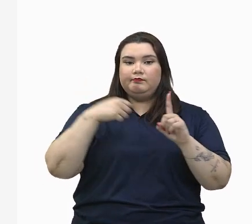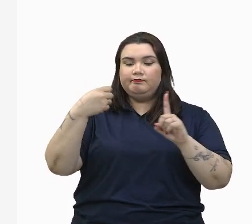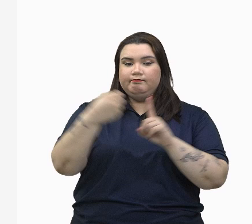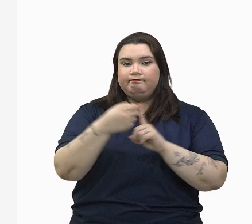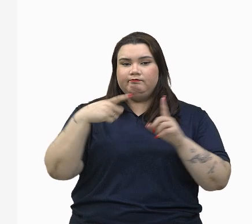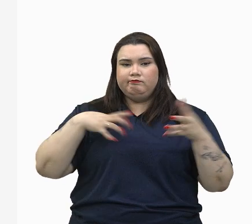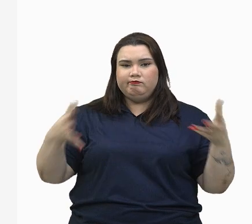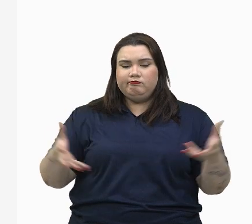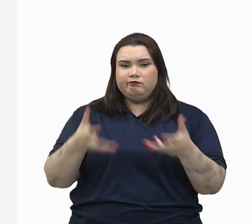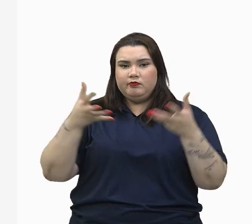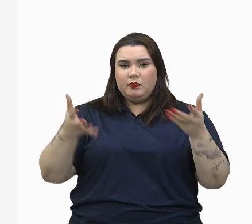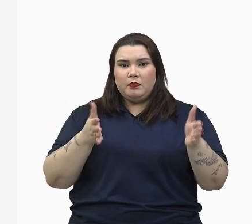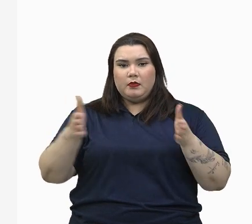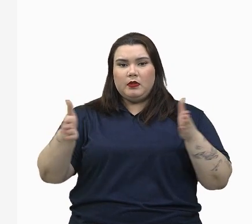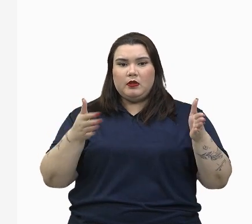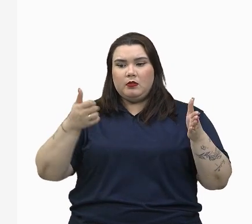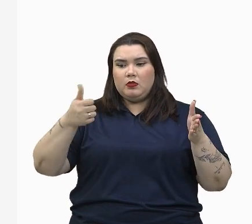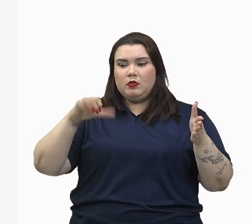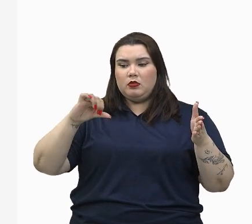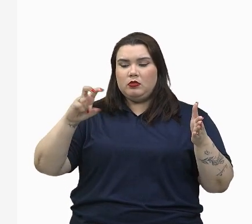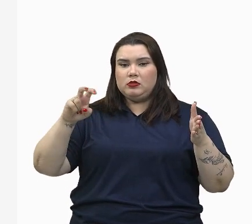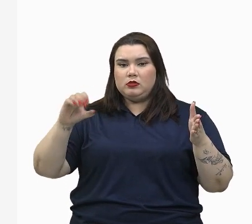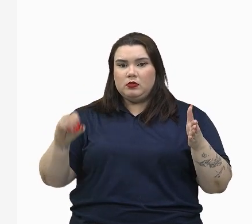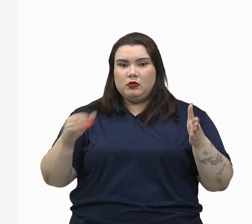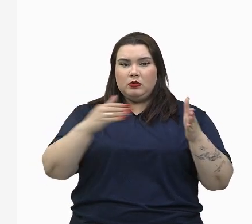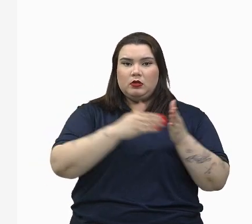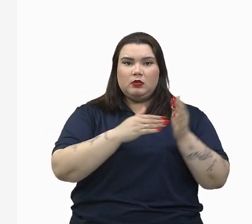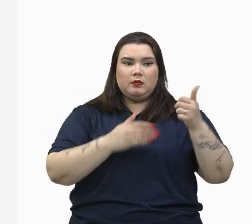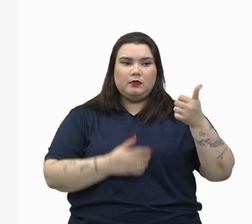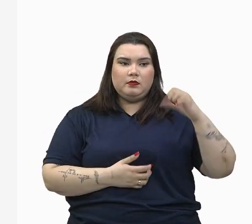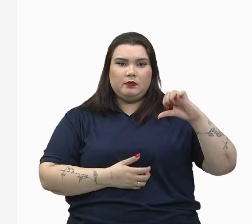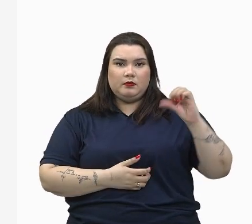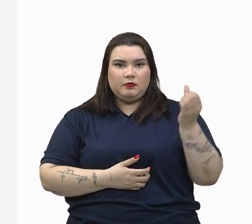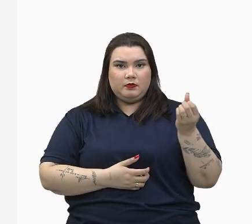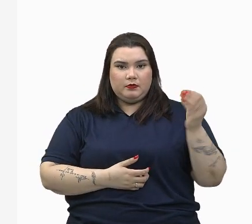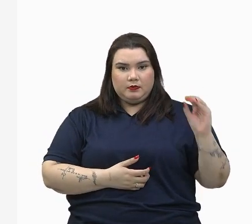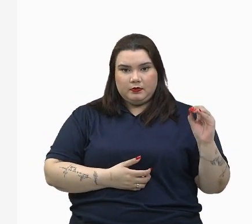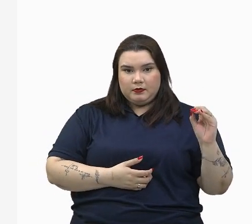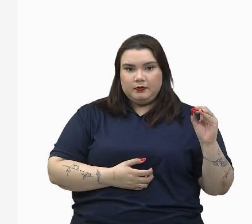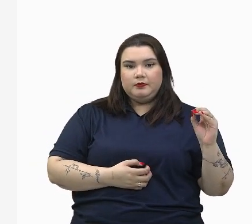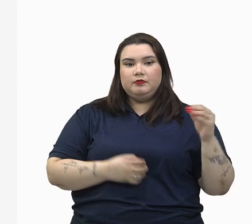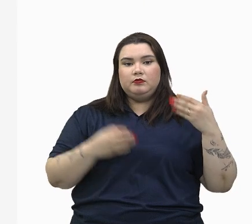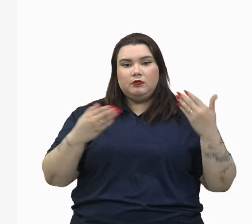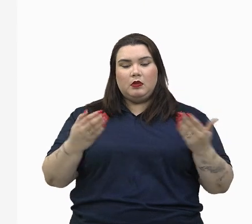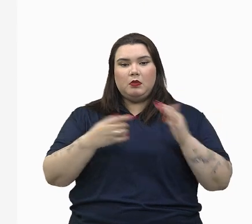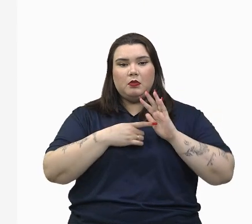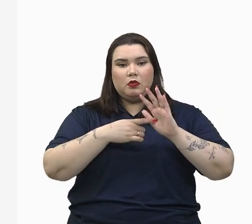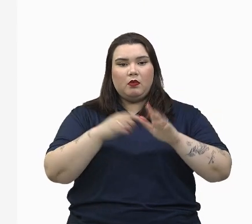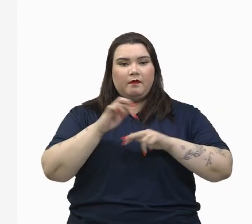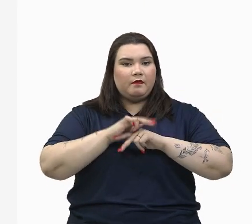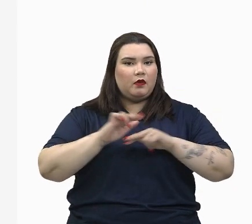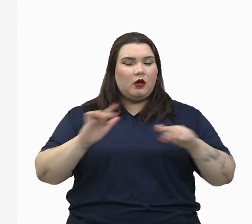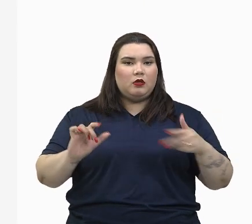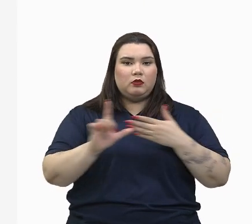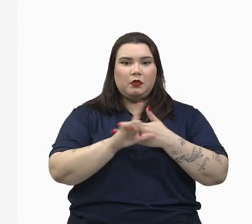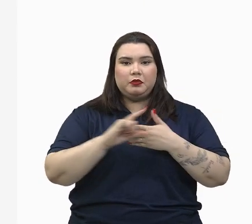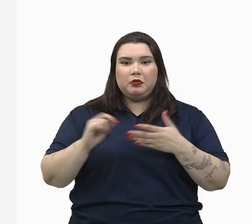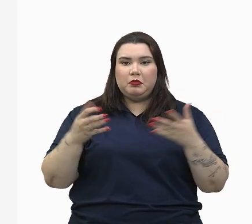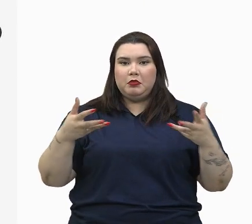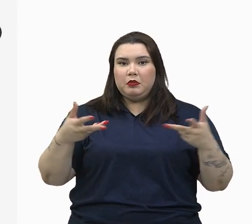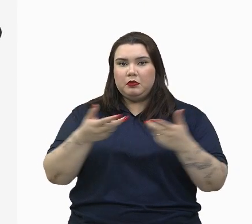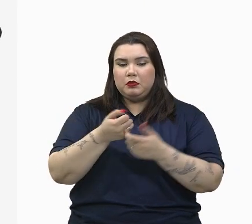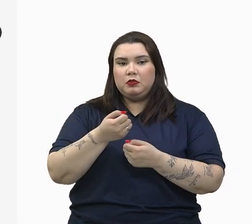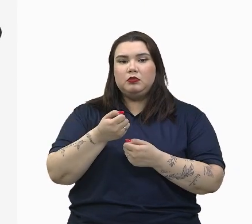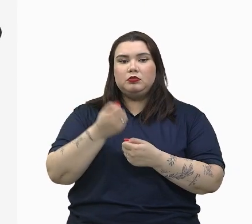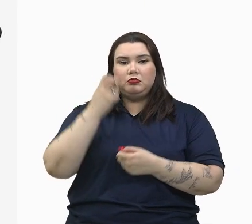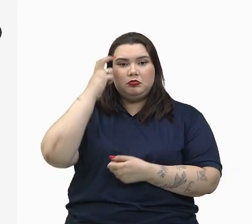teve grande efervescência nas décadas de 1950 e 1960, e revelou vários autores de